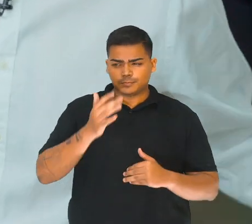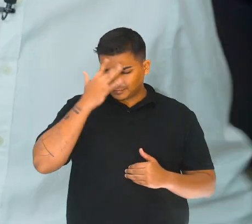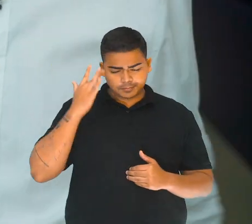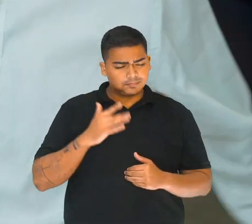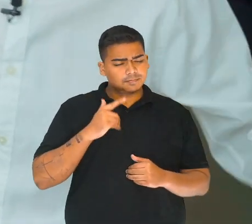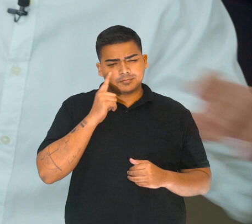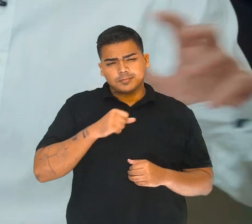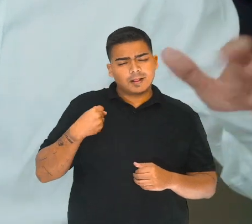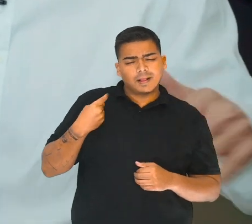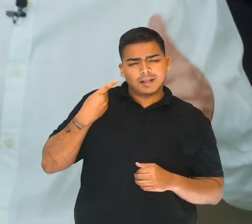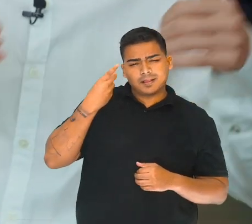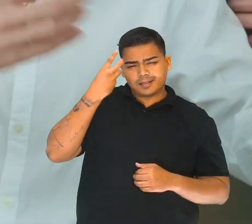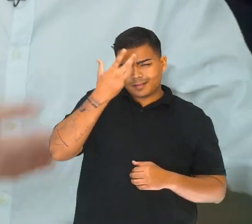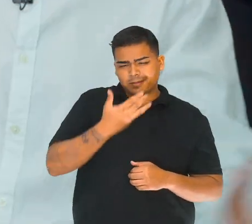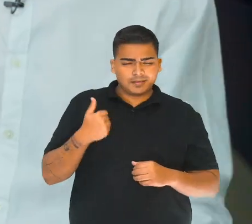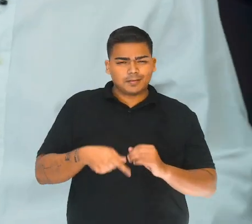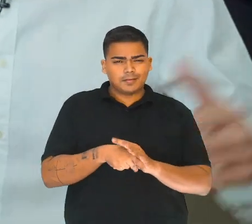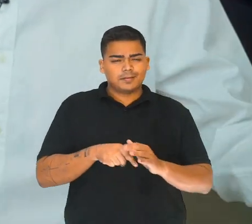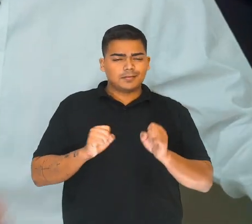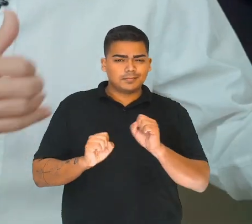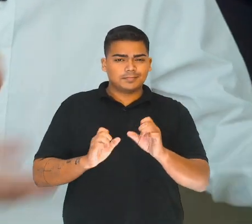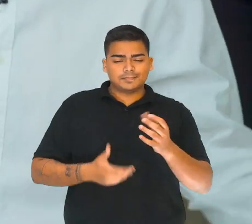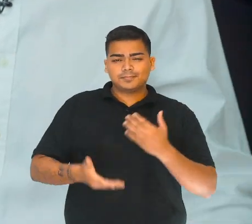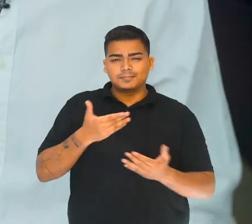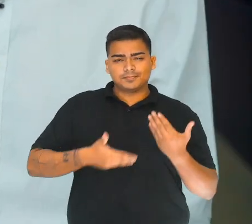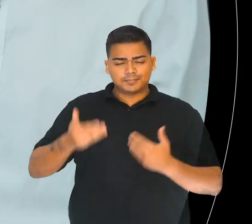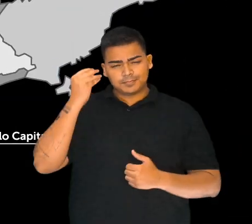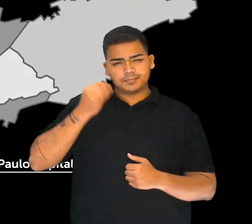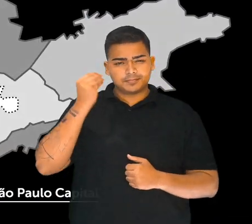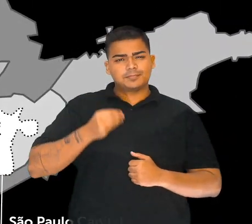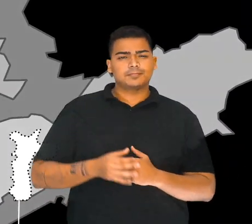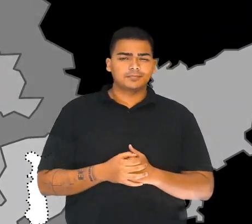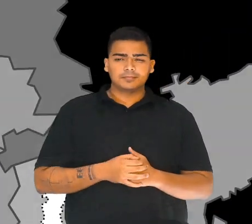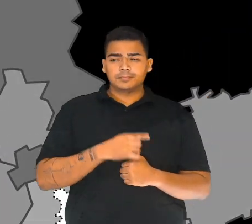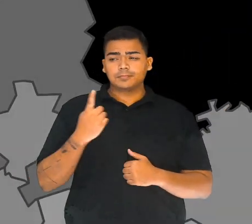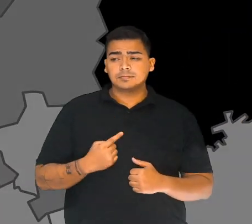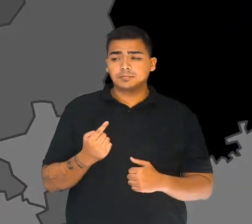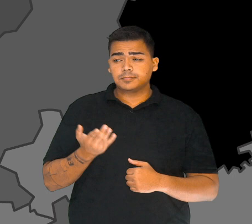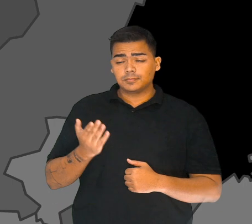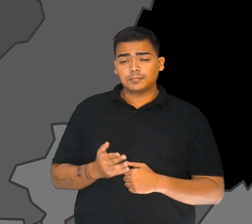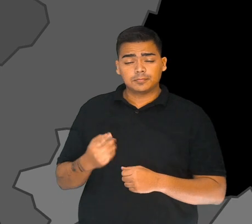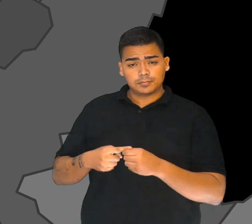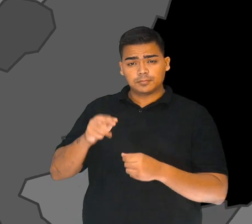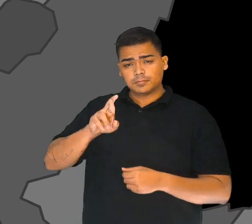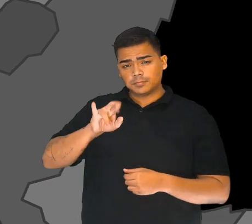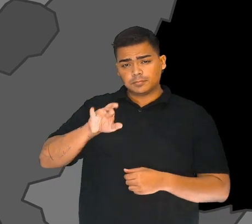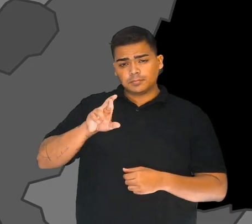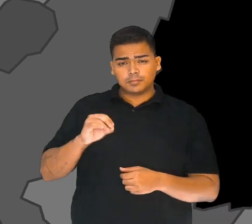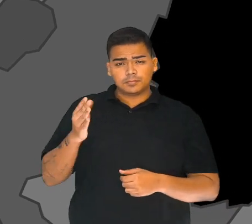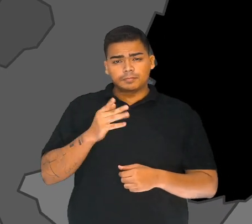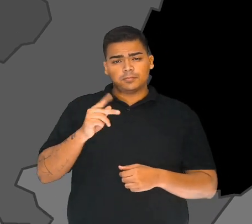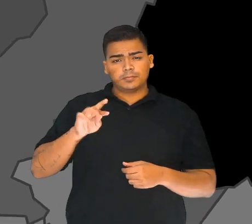qualquer pessoa da 3M fica horas falando assim de ensinar, compartilhar as experiências. A gente vai para Ribeirão Preto, tem um polo de saúde